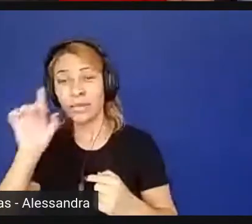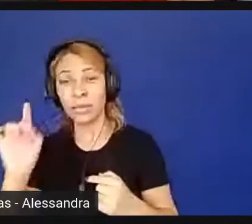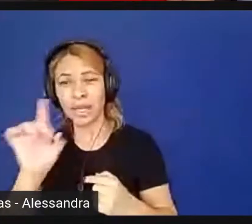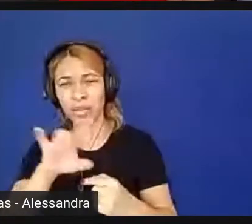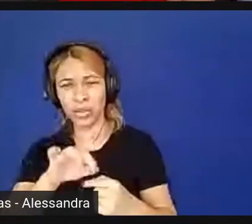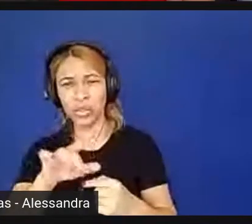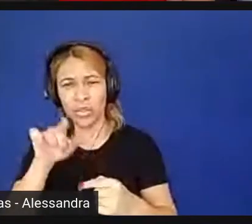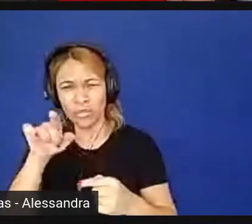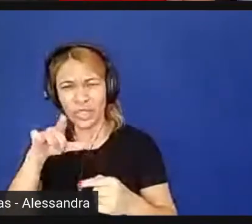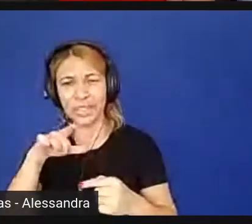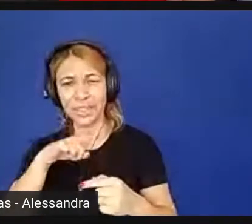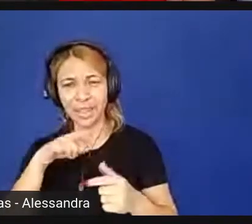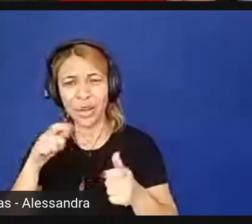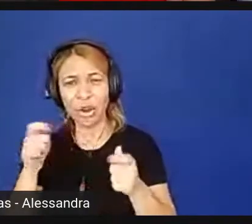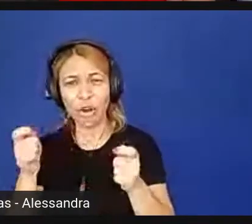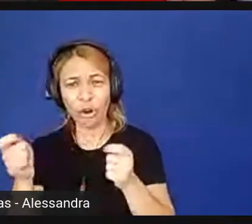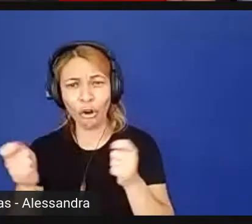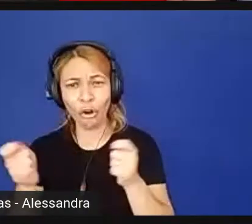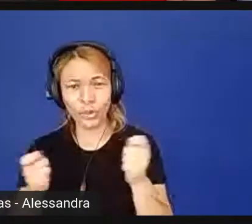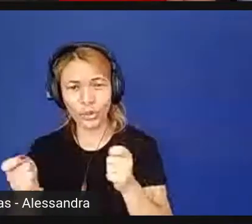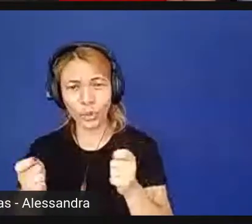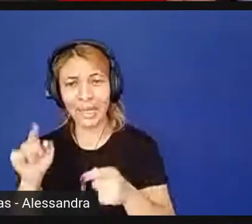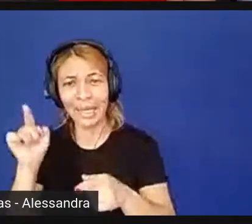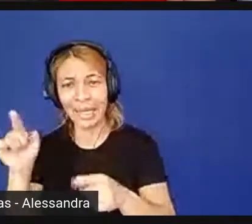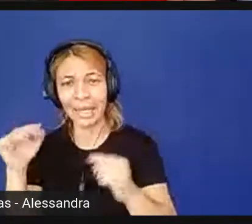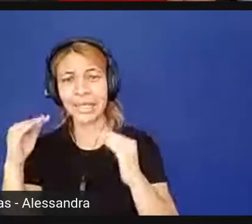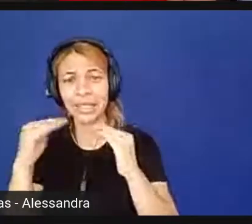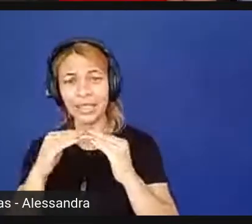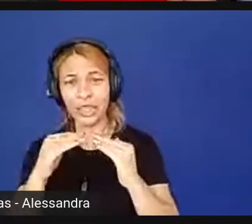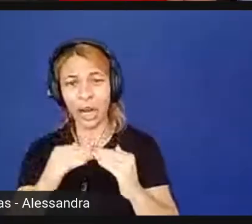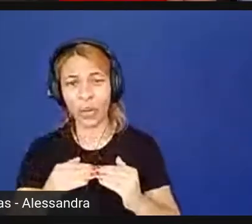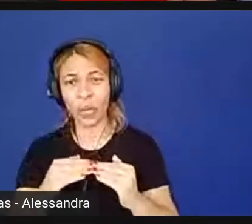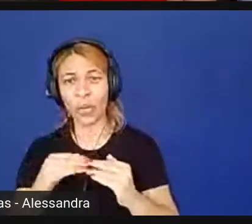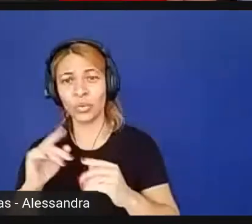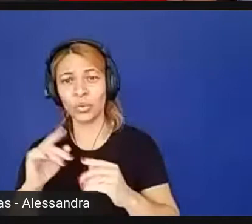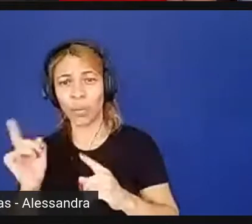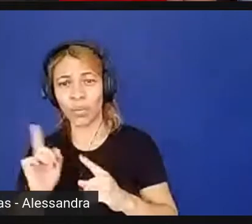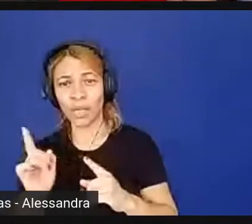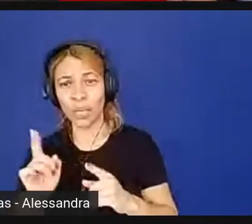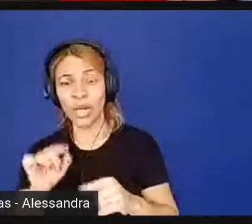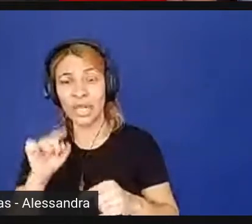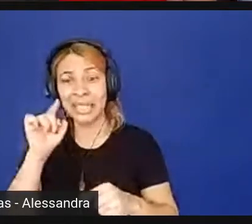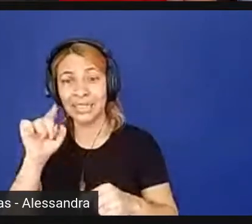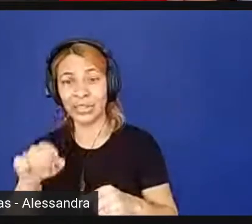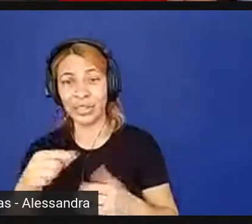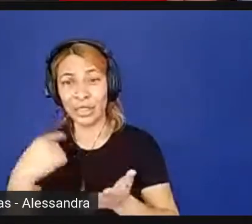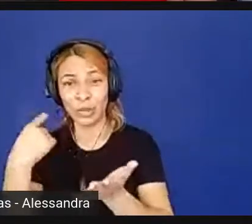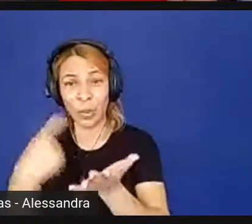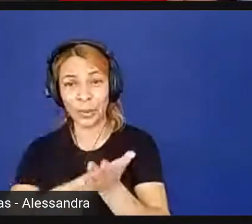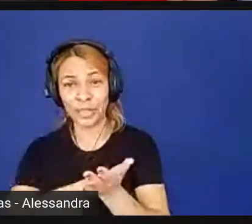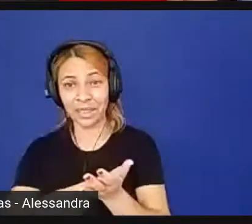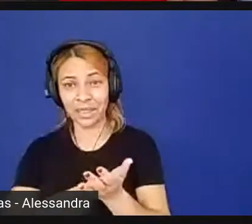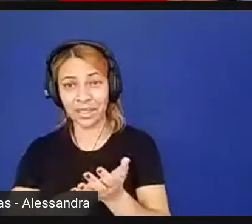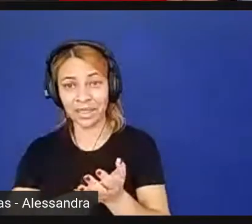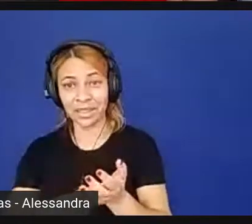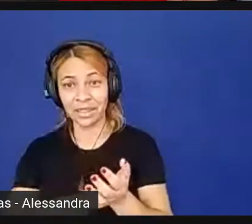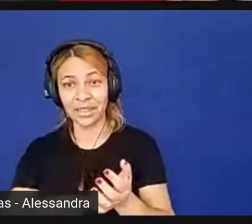para saber se eles estão de acordo com aquelas condutas e valores que vocês pactuaram? Você dá o tom do